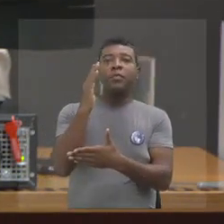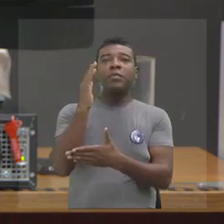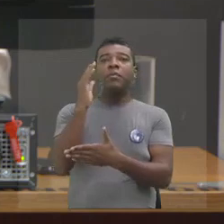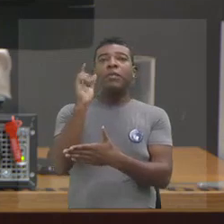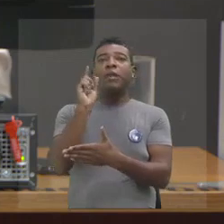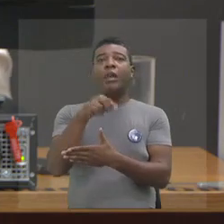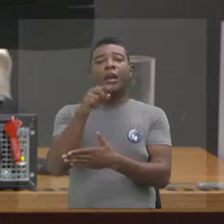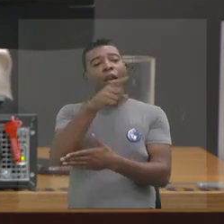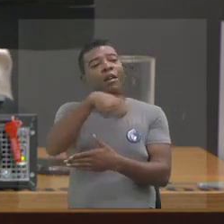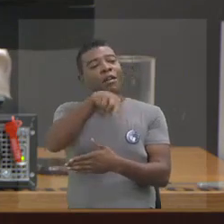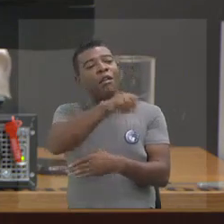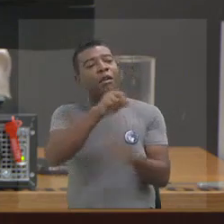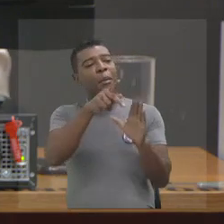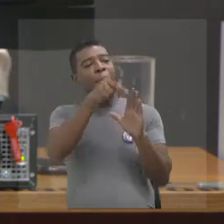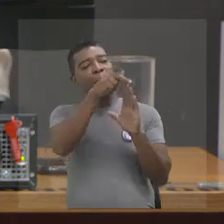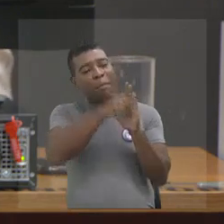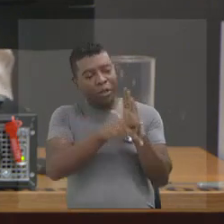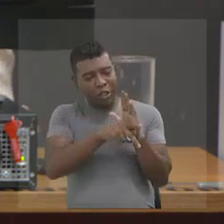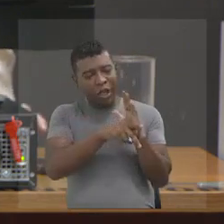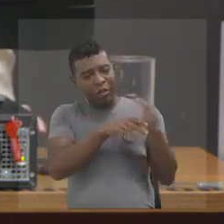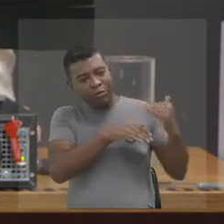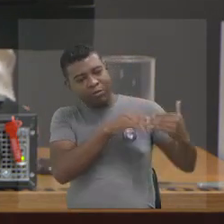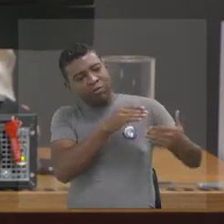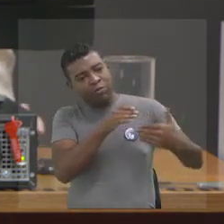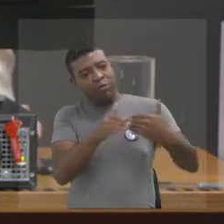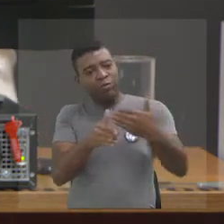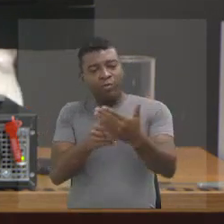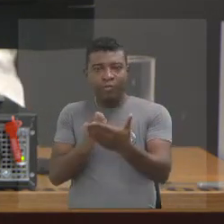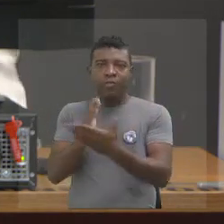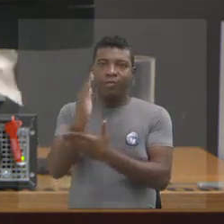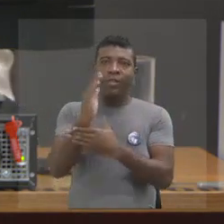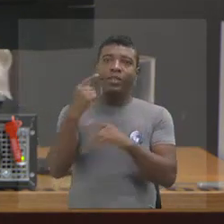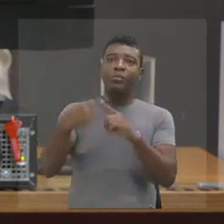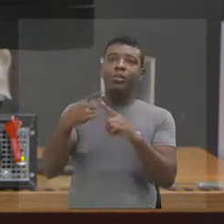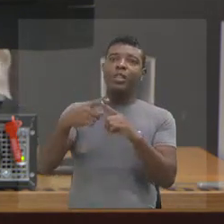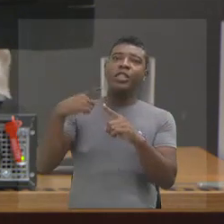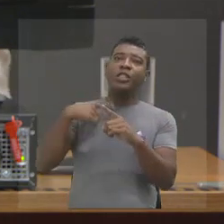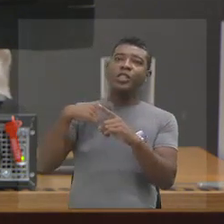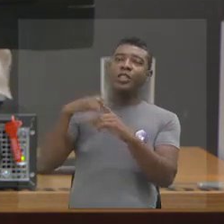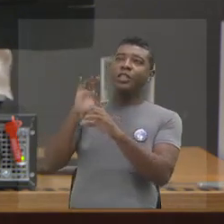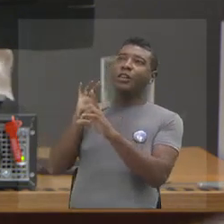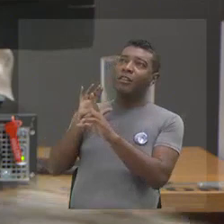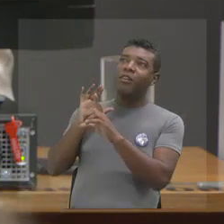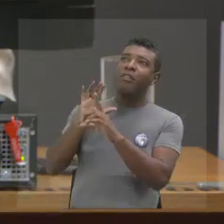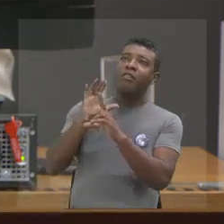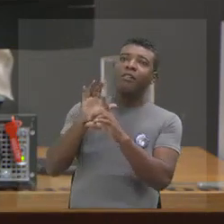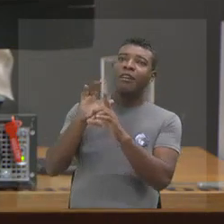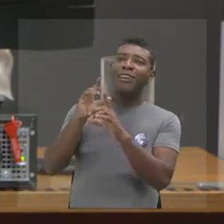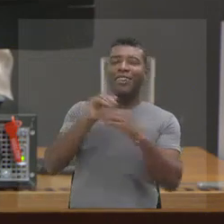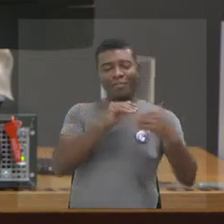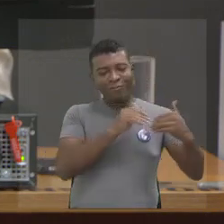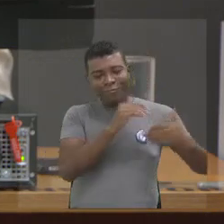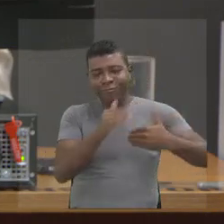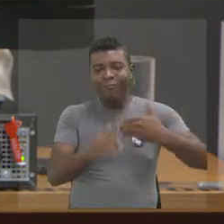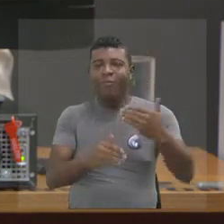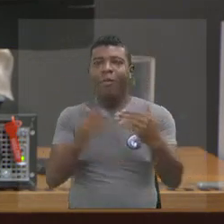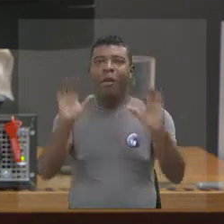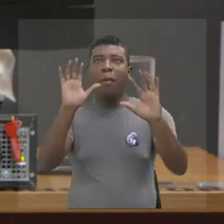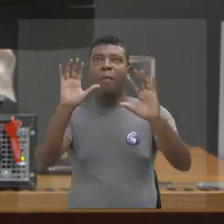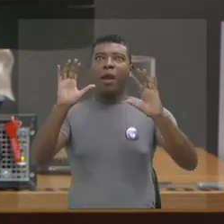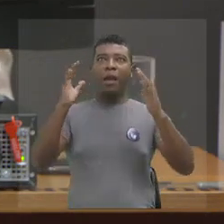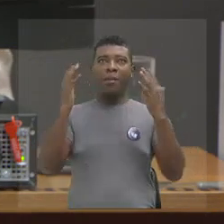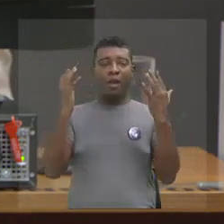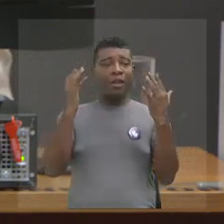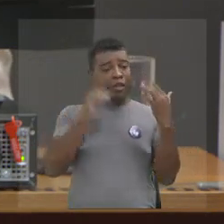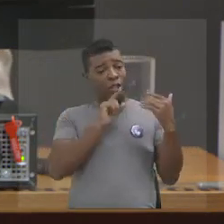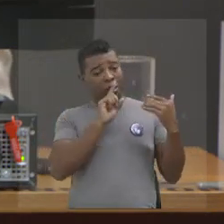esses projetos porque tinha um impacto né o processo de pensamento meio ambiente depois se